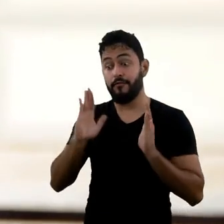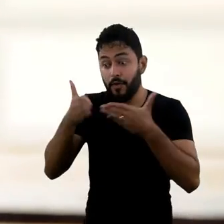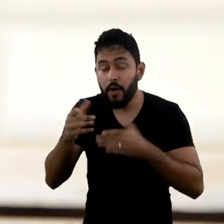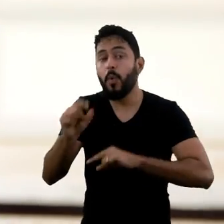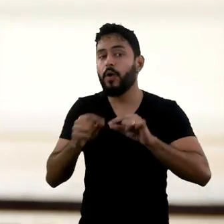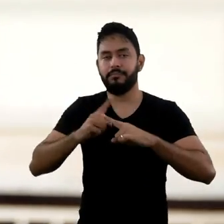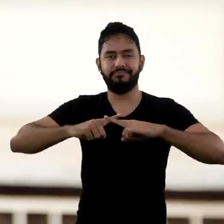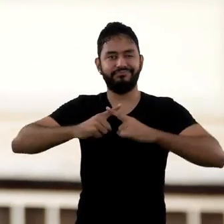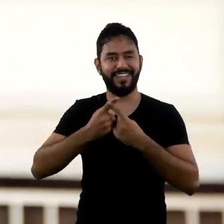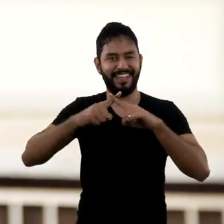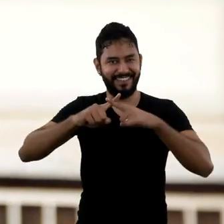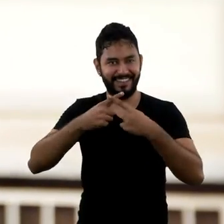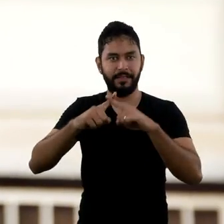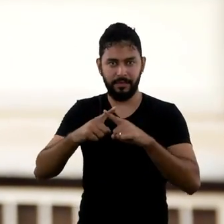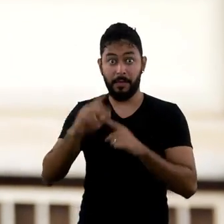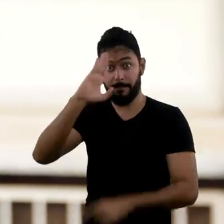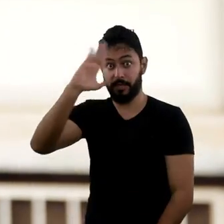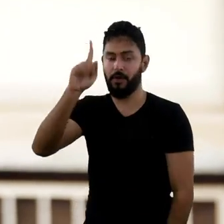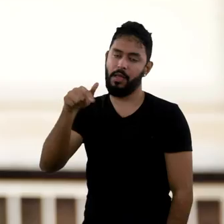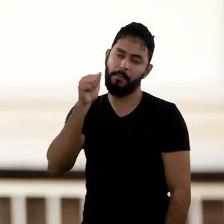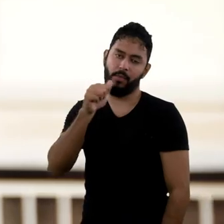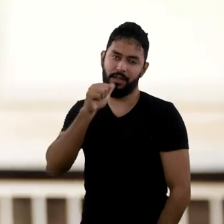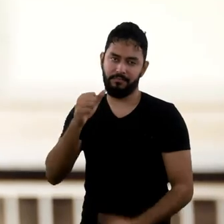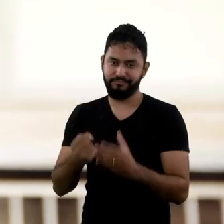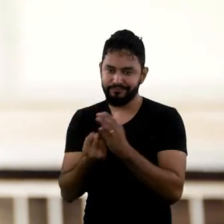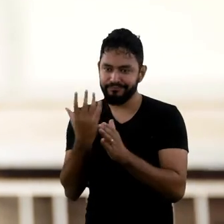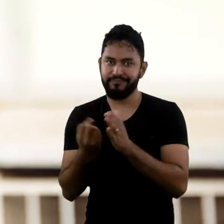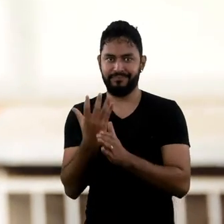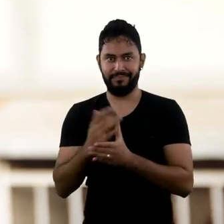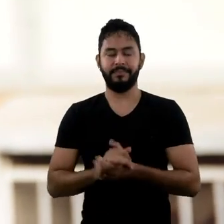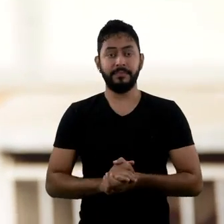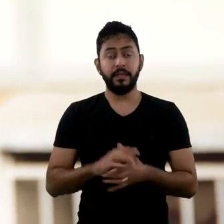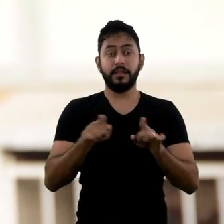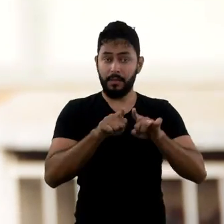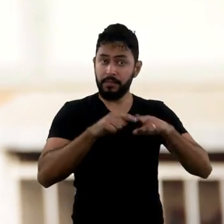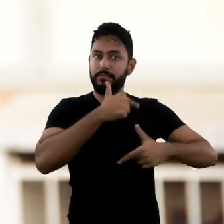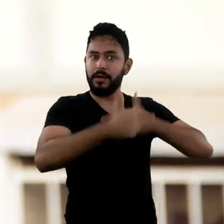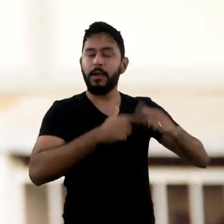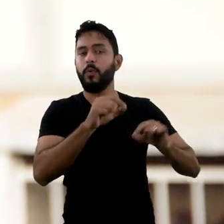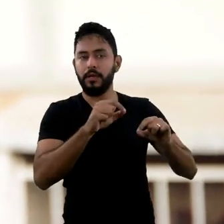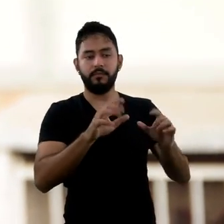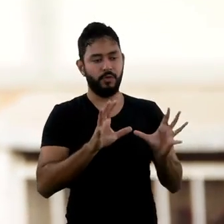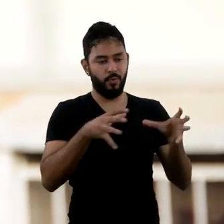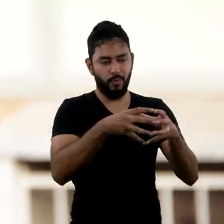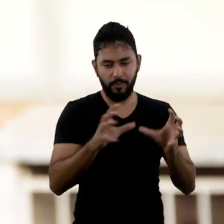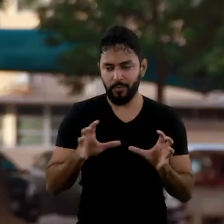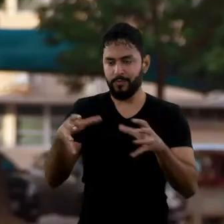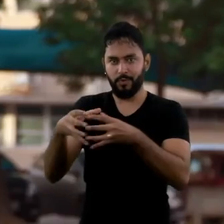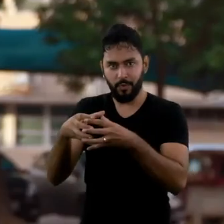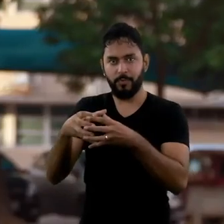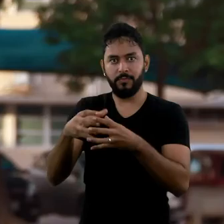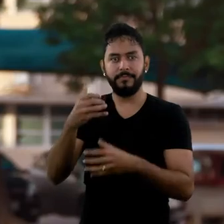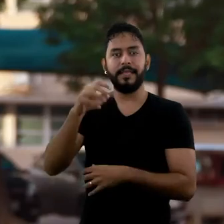é executada principalmente pelas mulheres da comunidade. Outra ação que a gente vai desenvolver é a aproximação das comunidades quilombolas